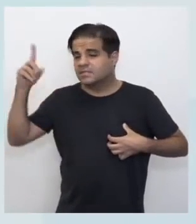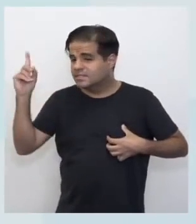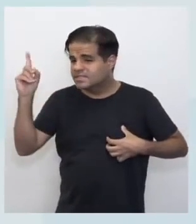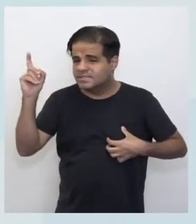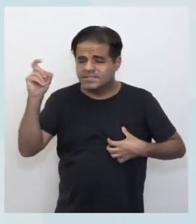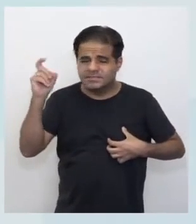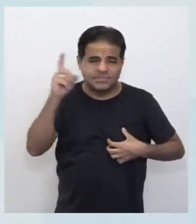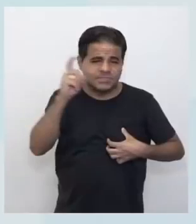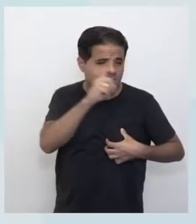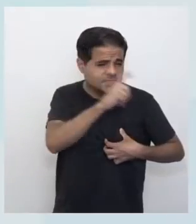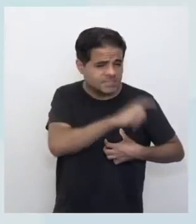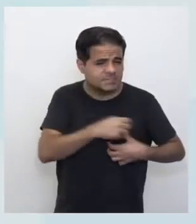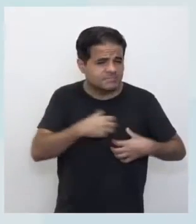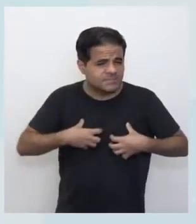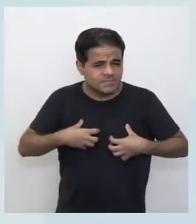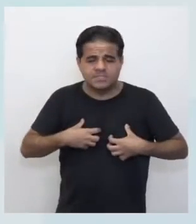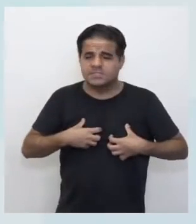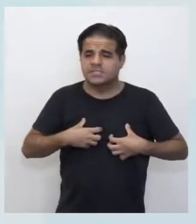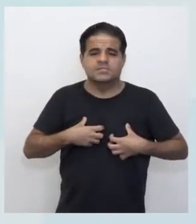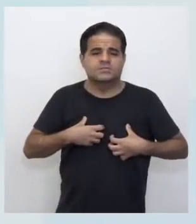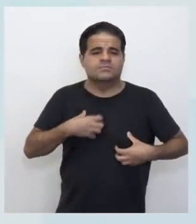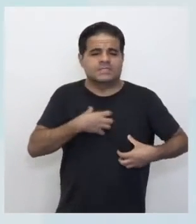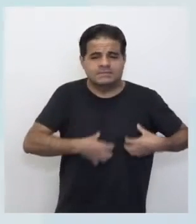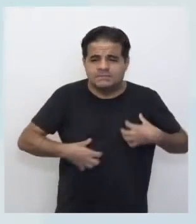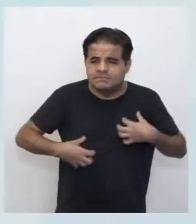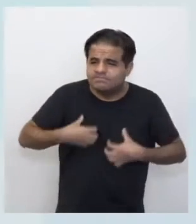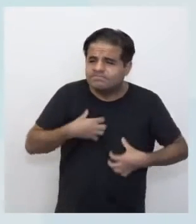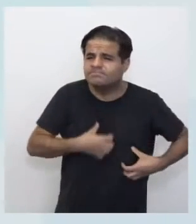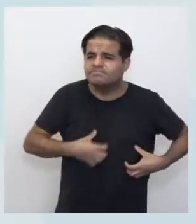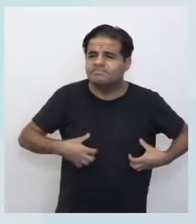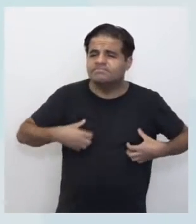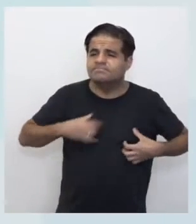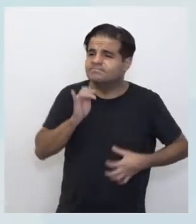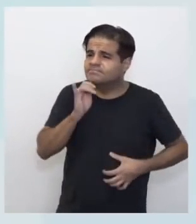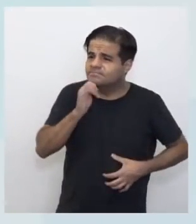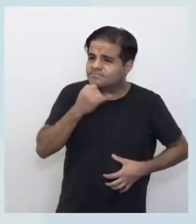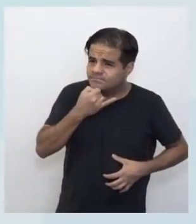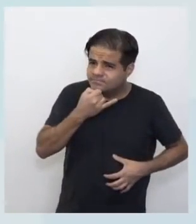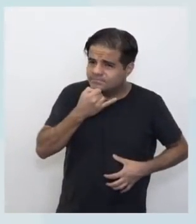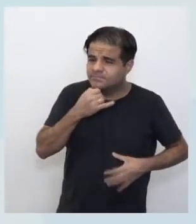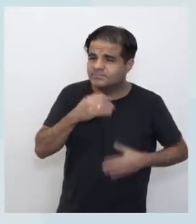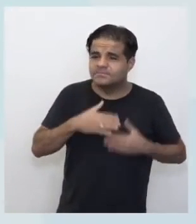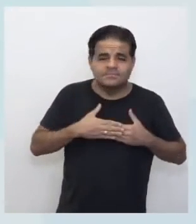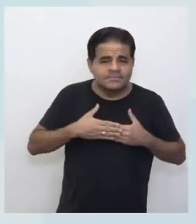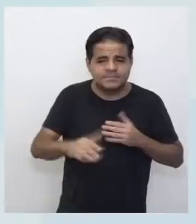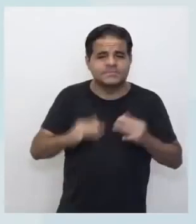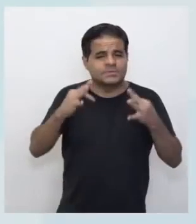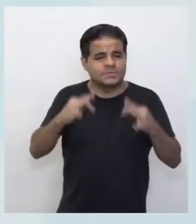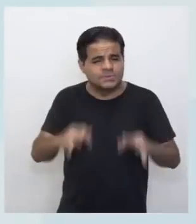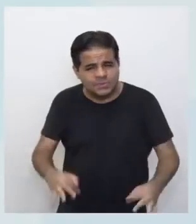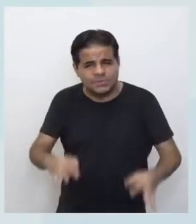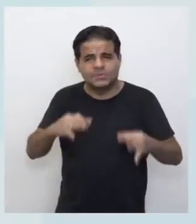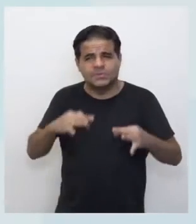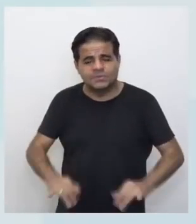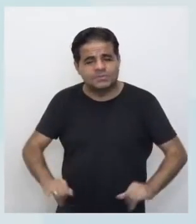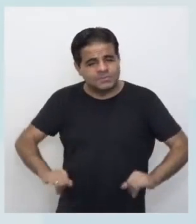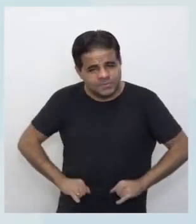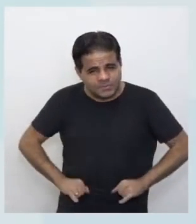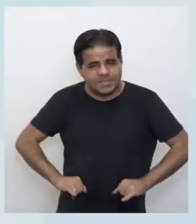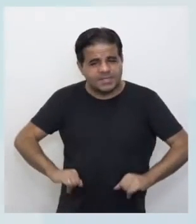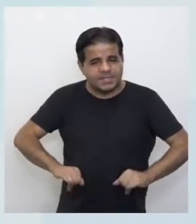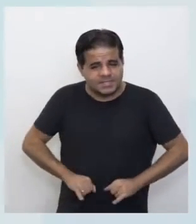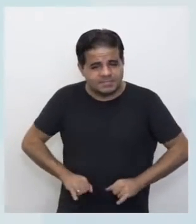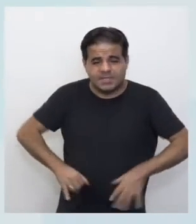predominantemente a sentimentos difíceis, como tristeza, dor, sofrimento